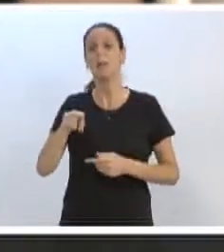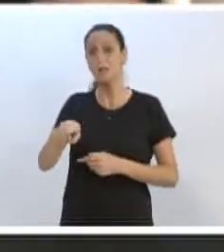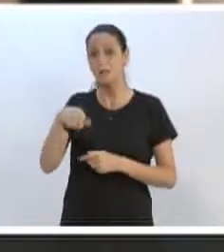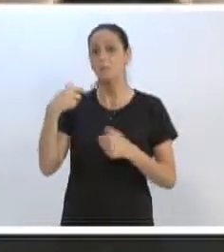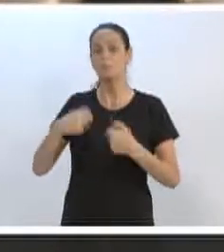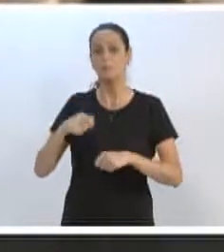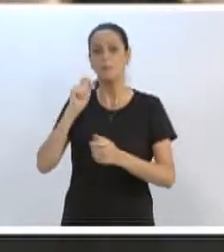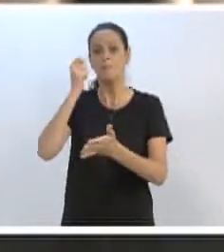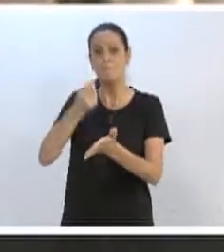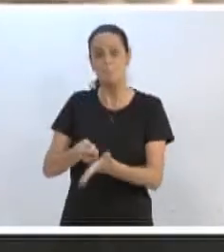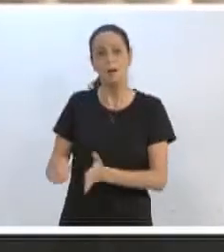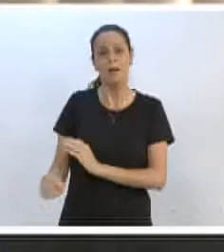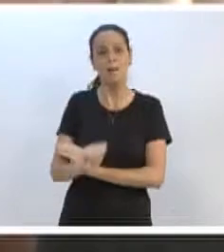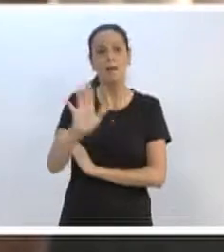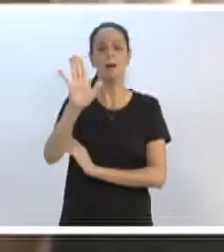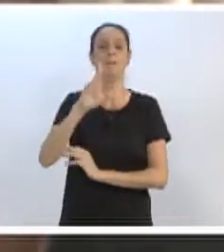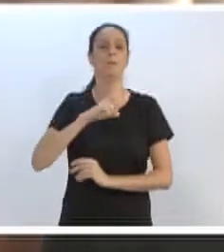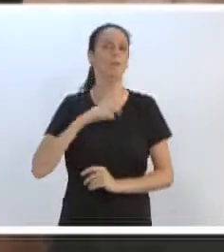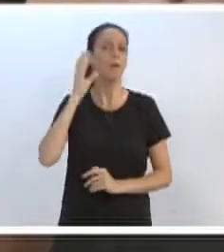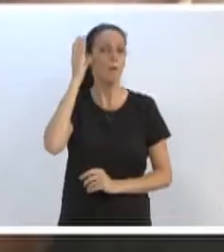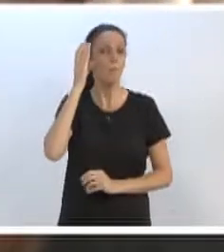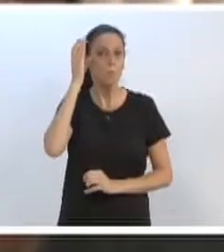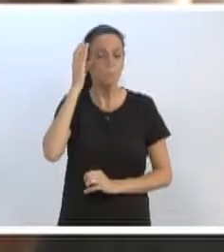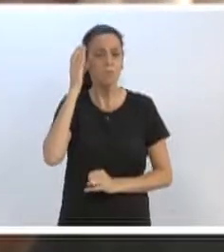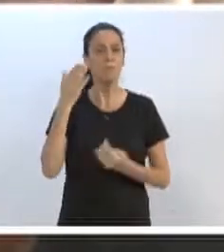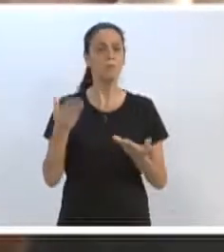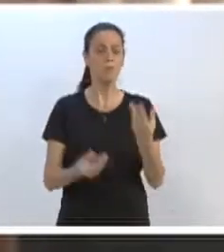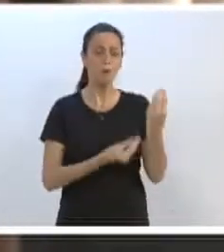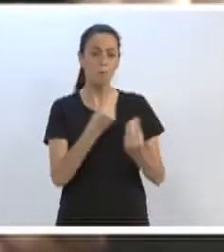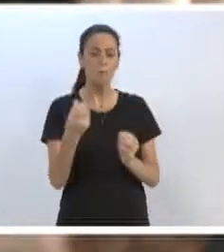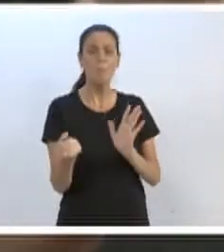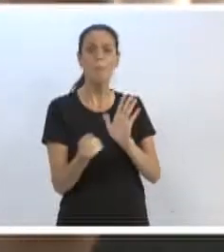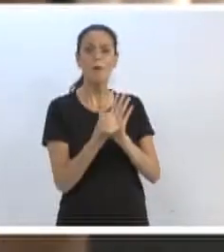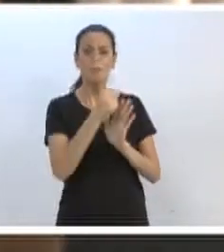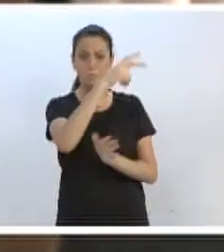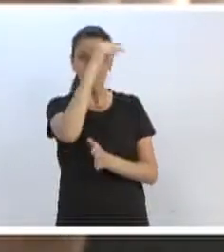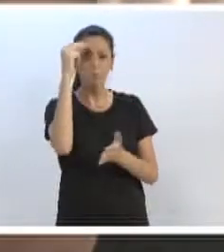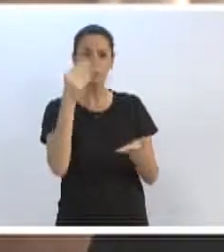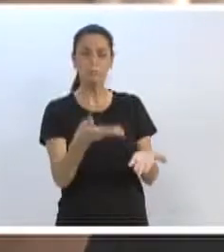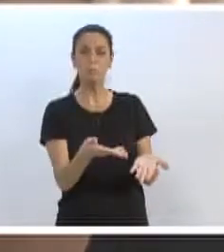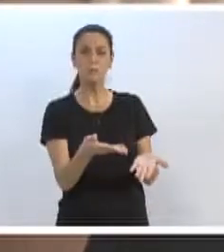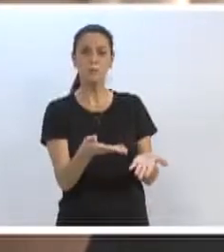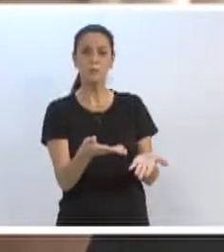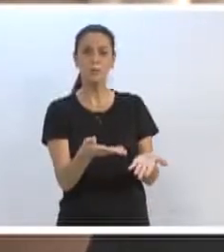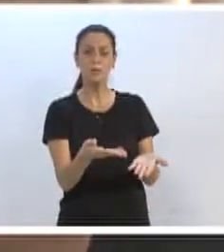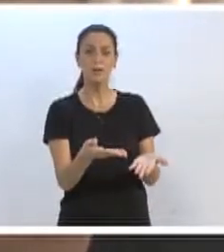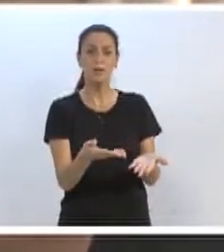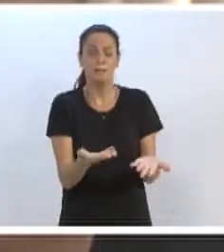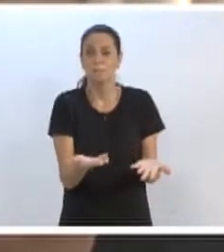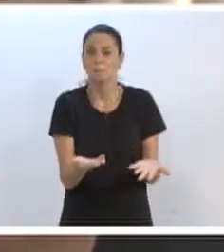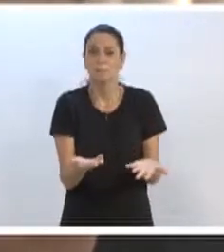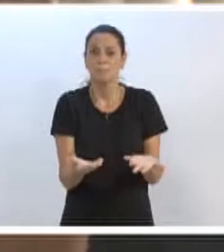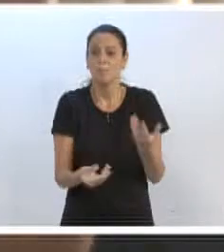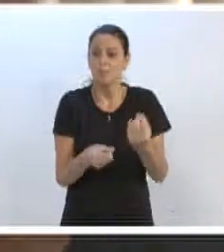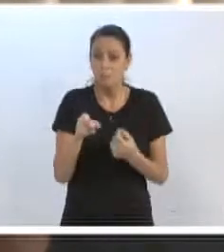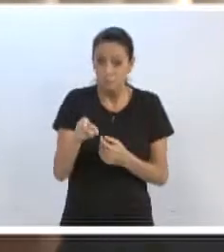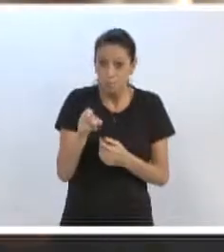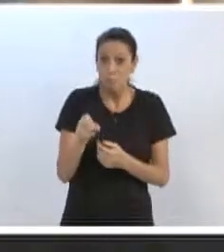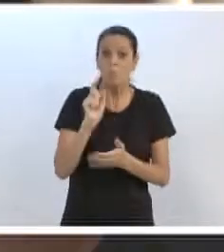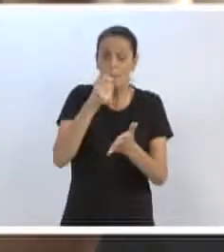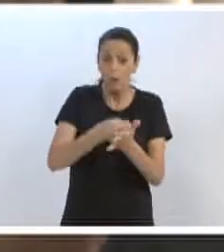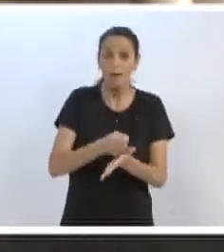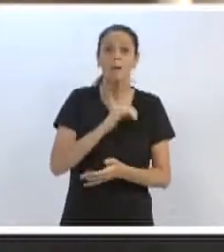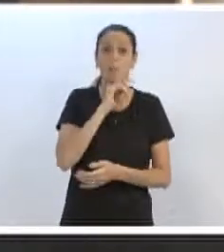realmente tenham a consciência de que estão depredando um patrimônio público, e sem contar que é seu próprio. Os seus impostos que você paga também